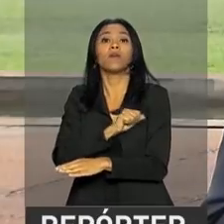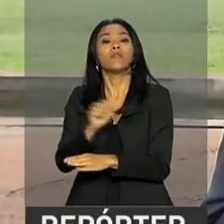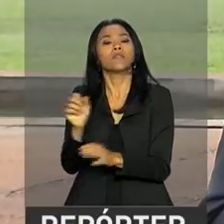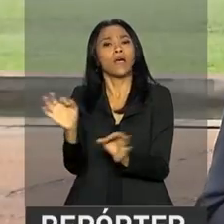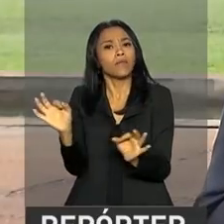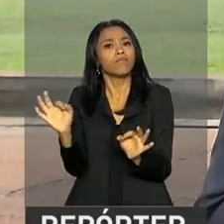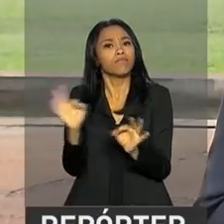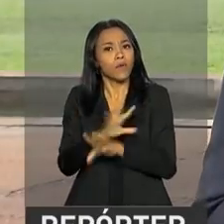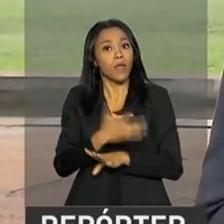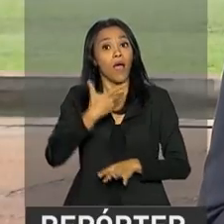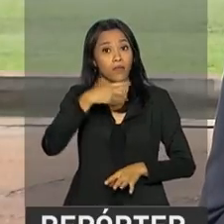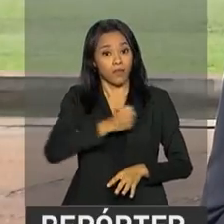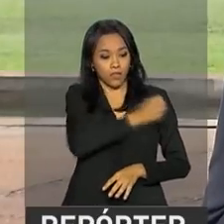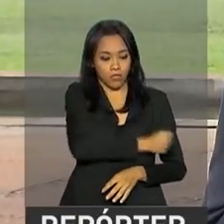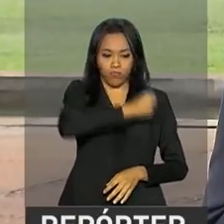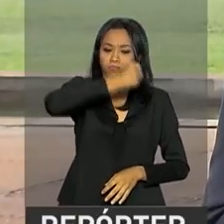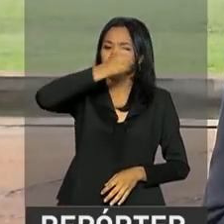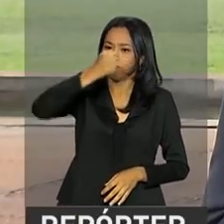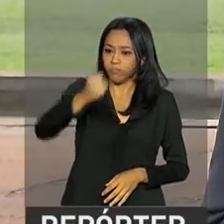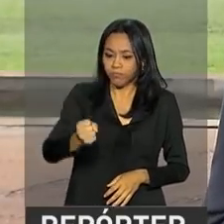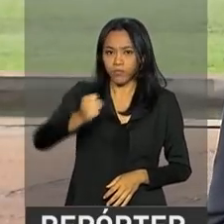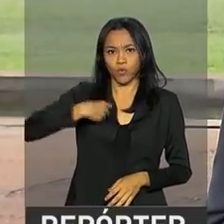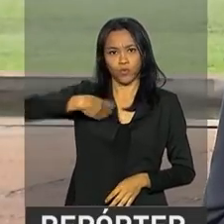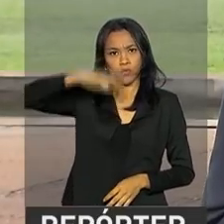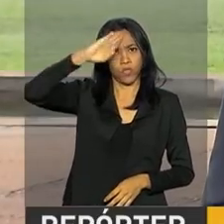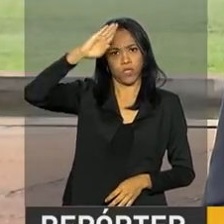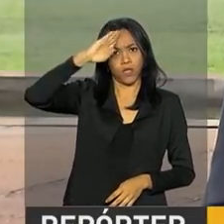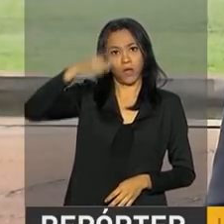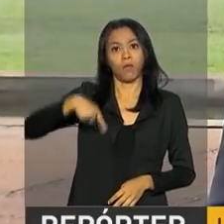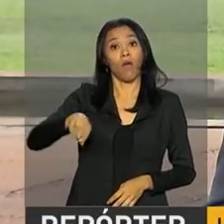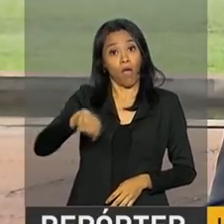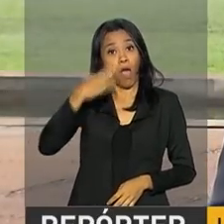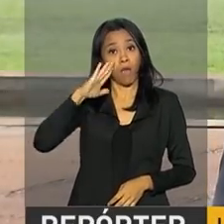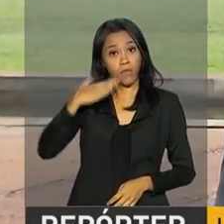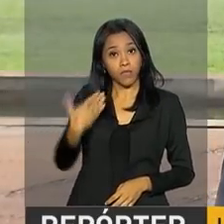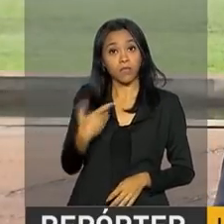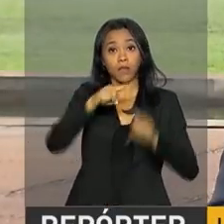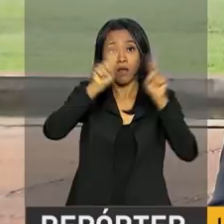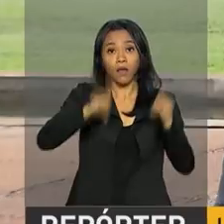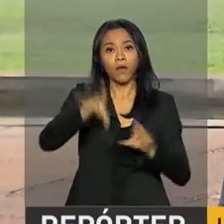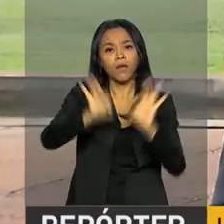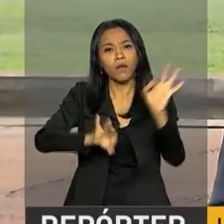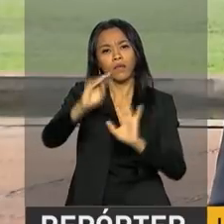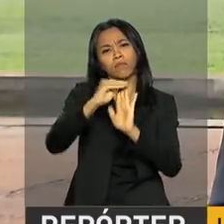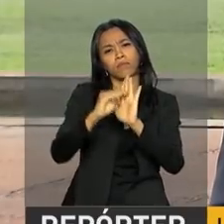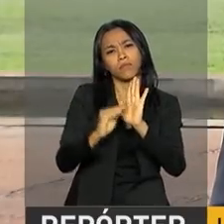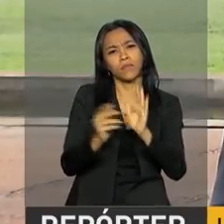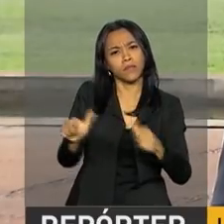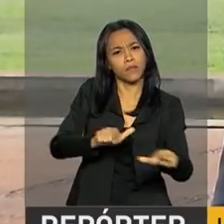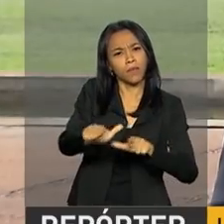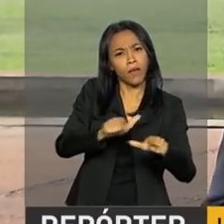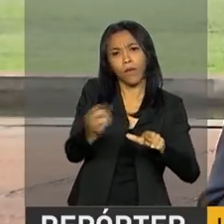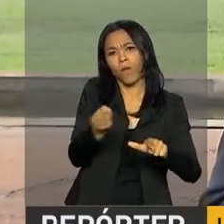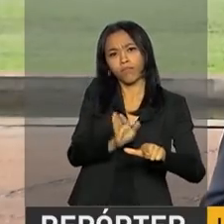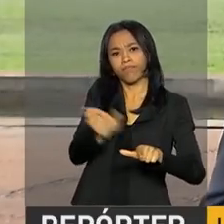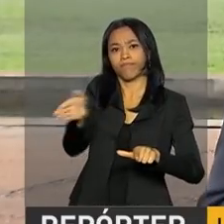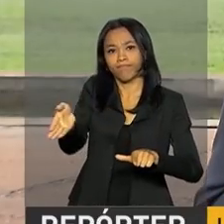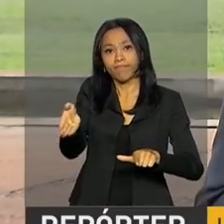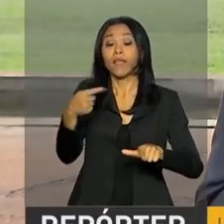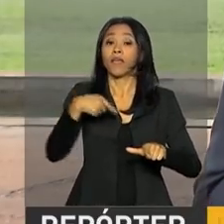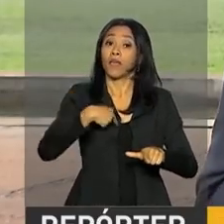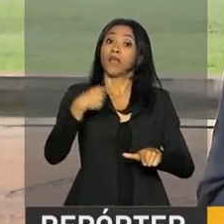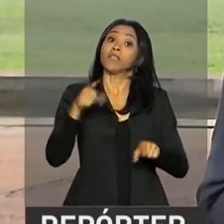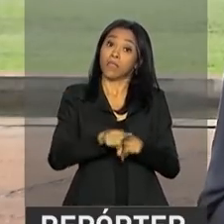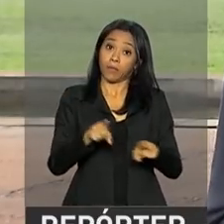interventor o general do exército walter braga neto apresentar o planejamento da ação raul jungmann também afirmou